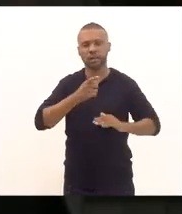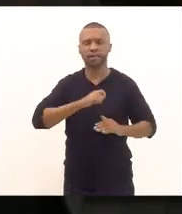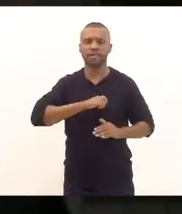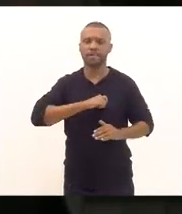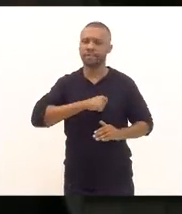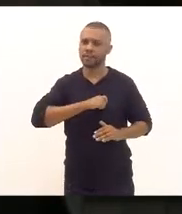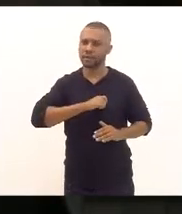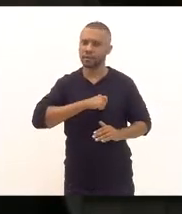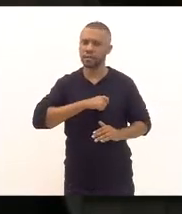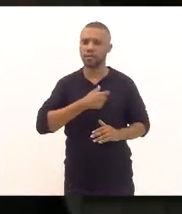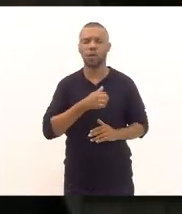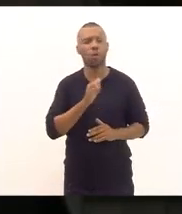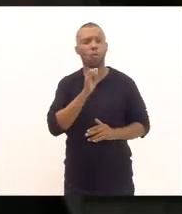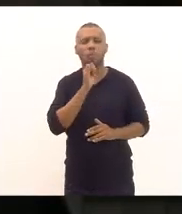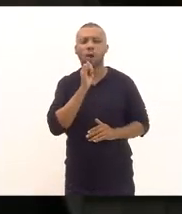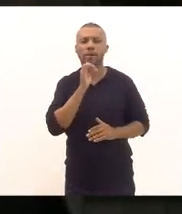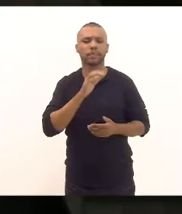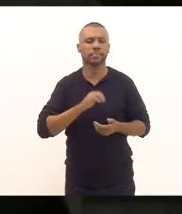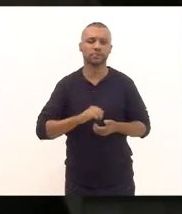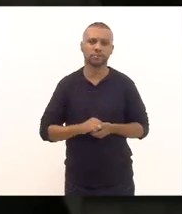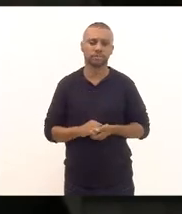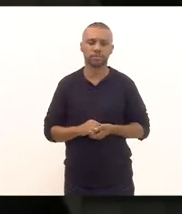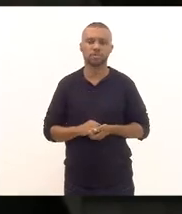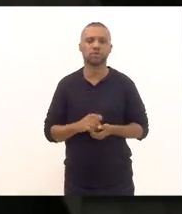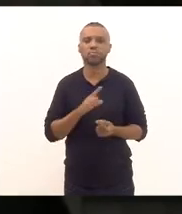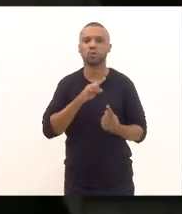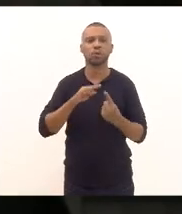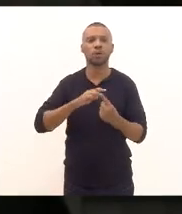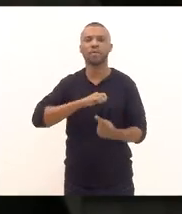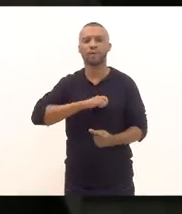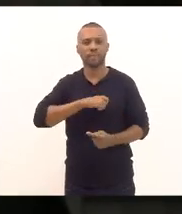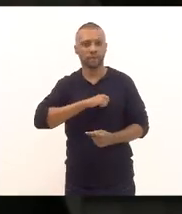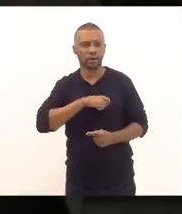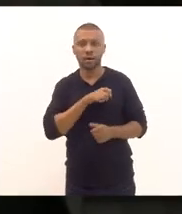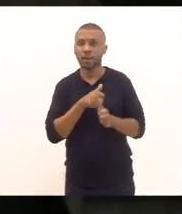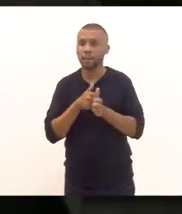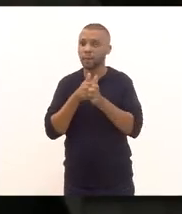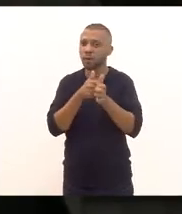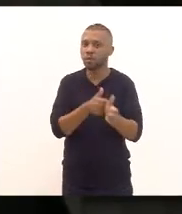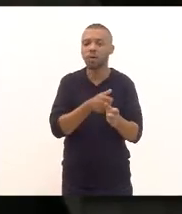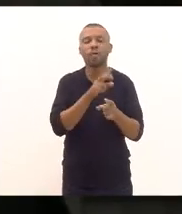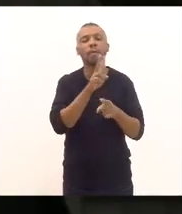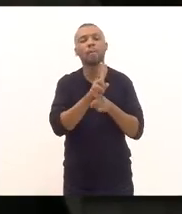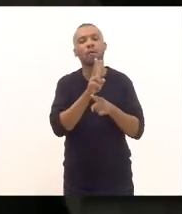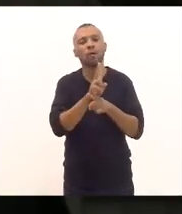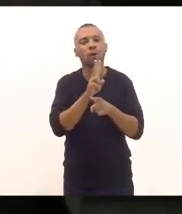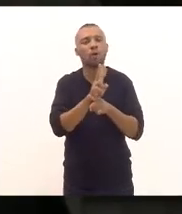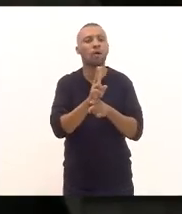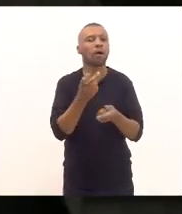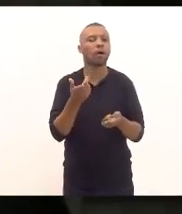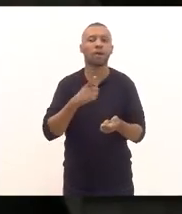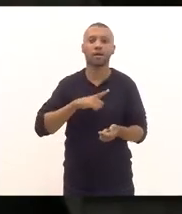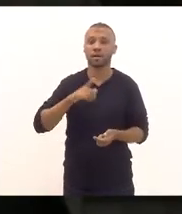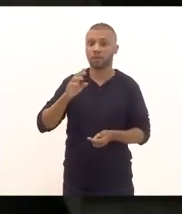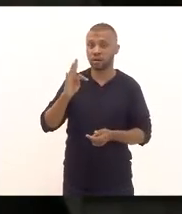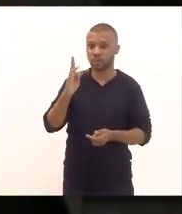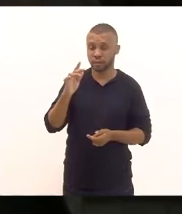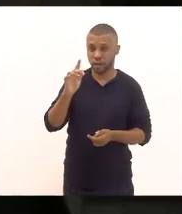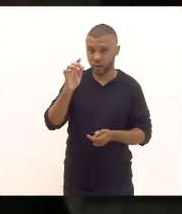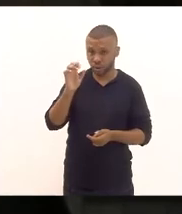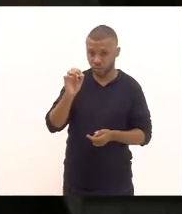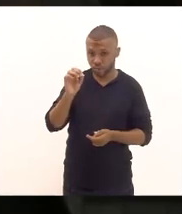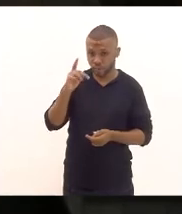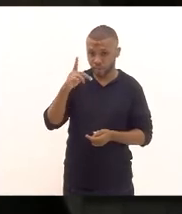fiscalização por exemplo para vistoriar para acompanhar para monitorar veja o Thiago prata assessor